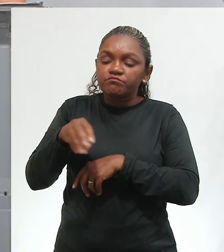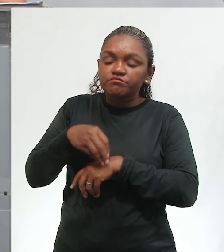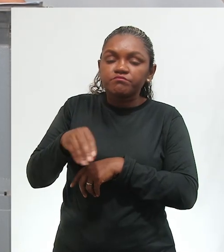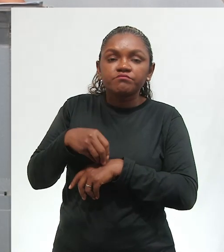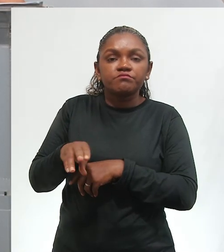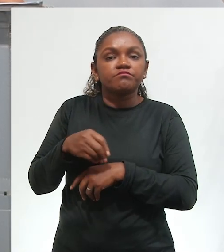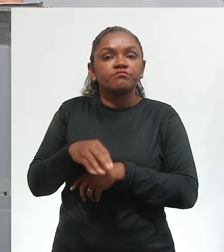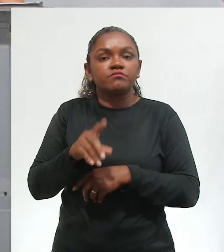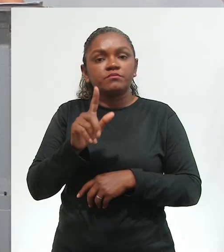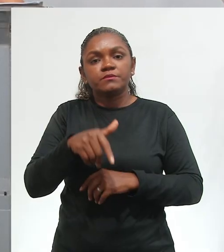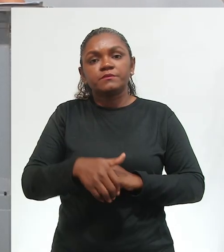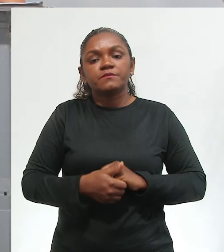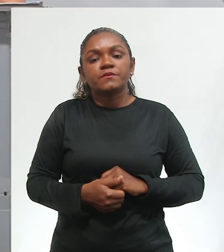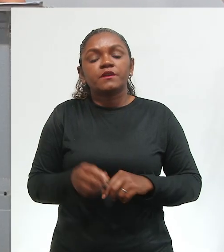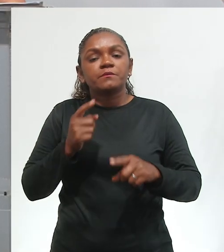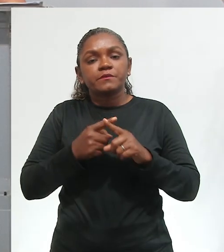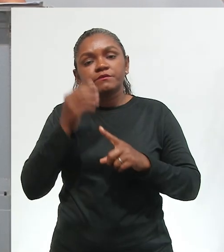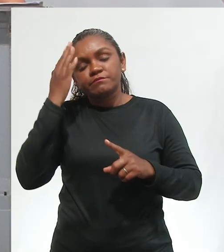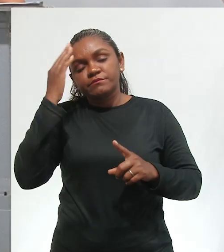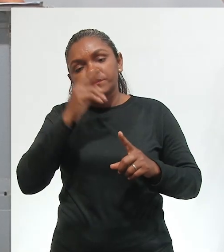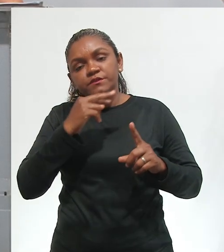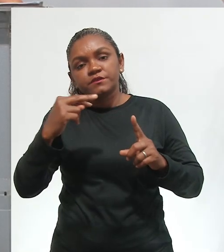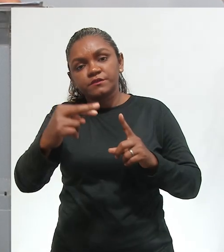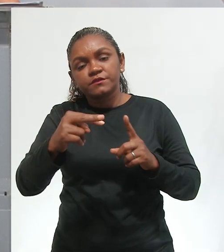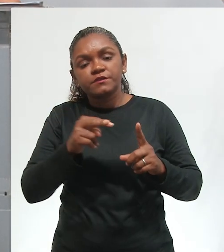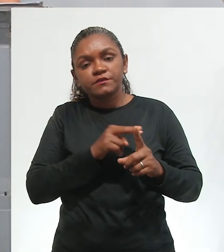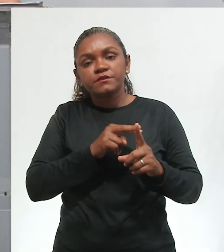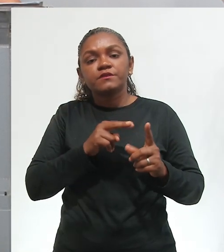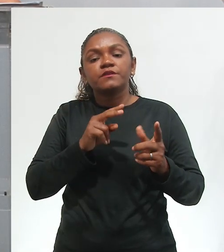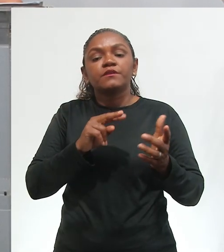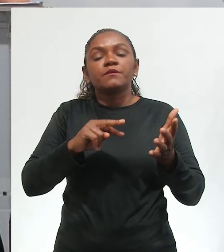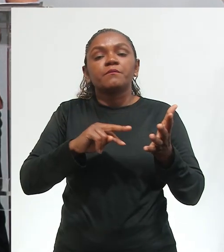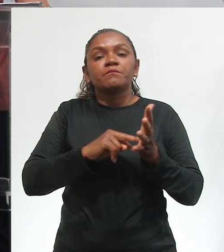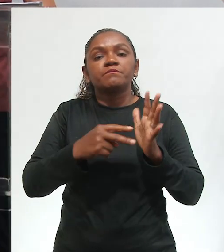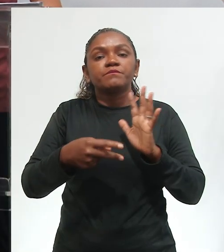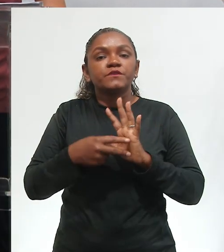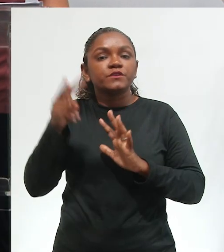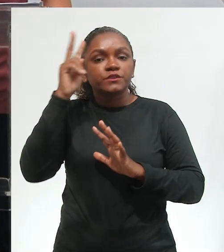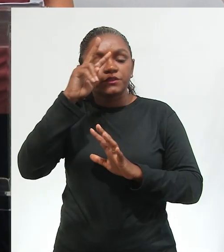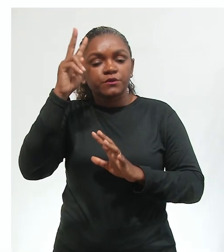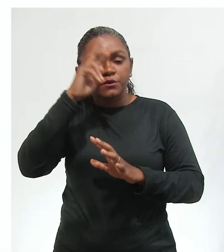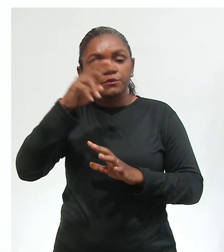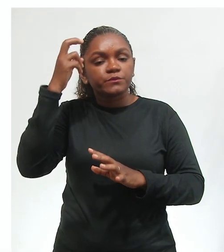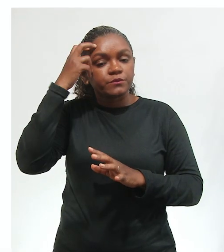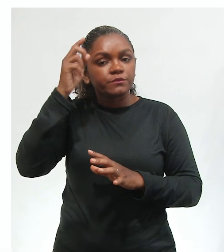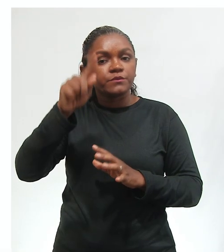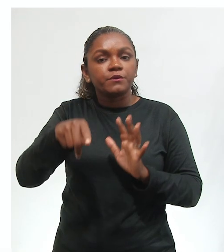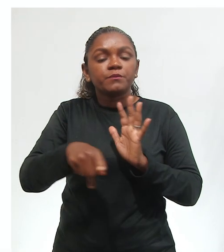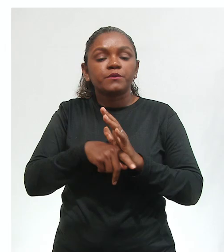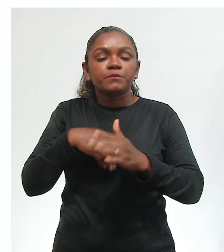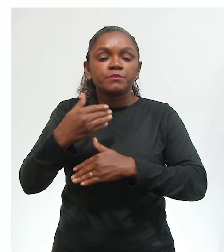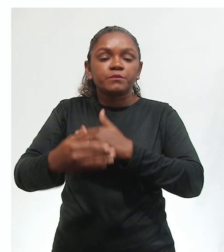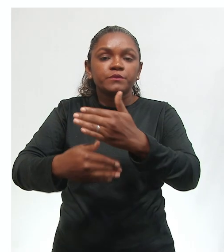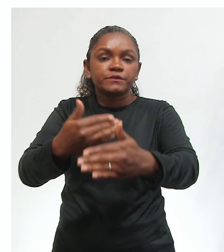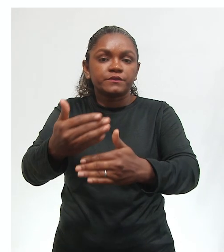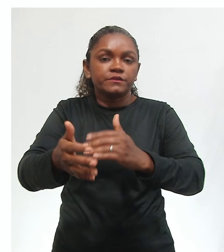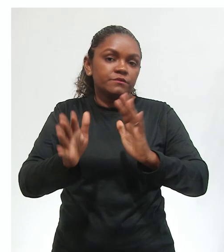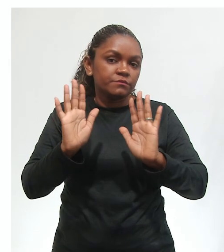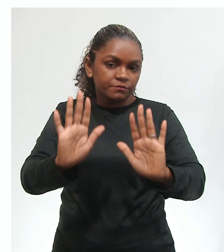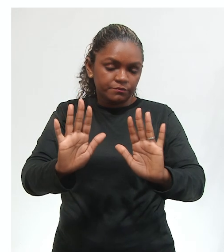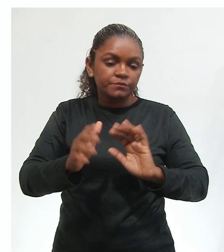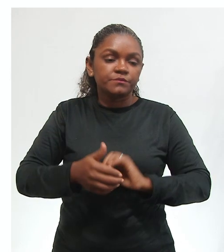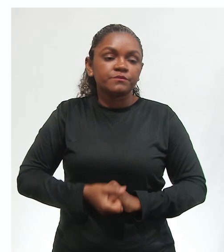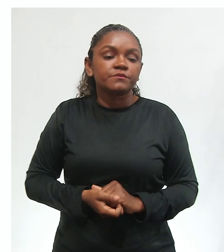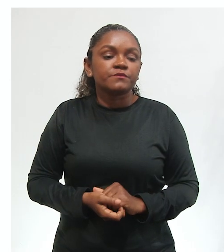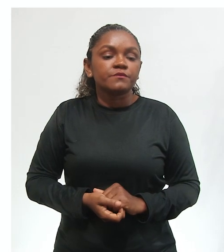óbvio que nós estamos aqui tratando uma perspectiva histórico-cultural dos processos. Quais são os recursos didáticos